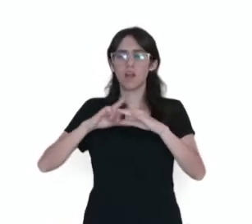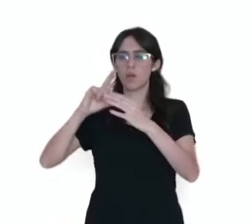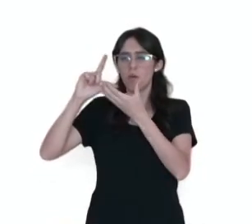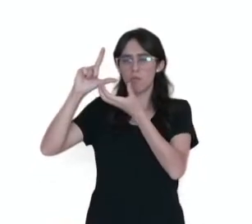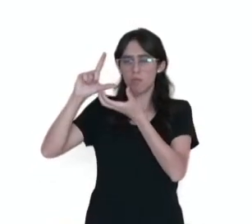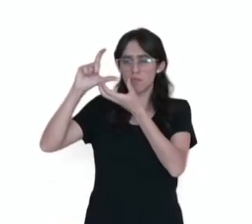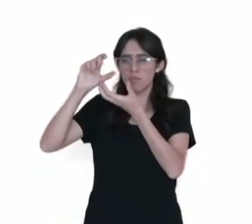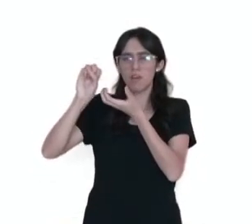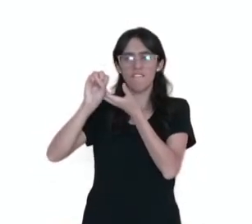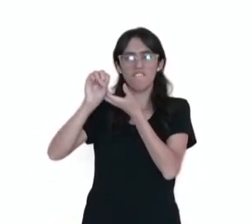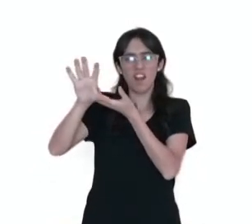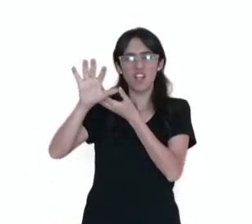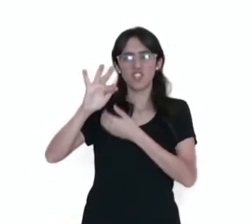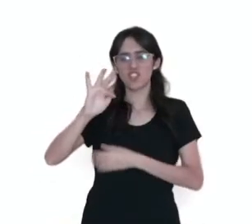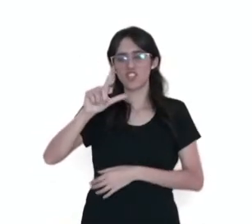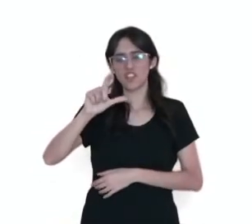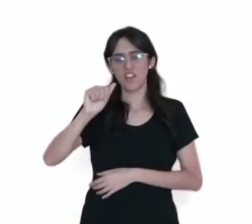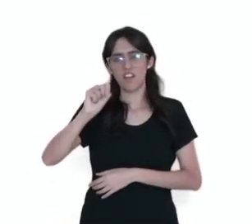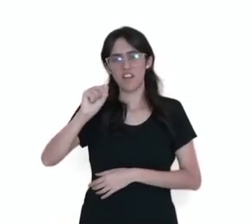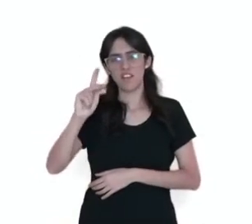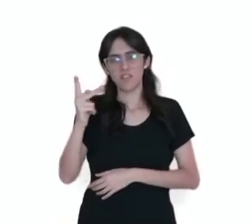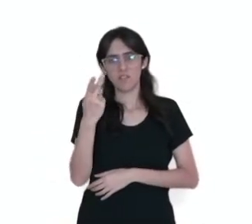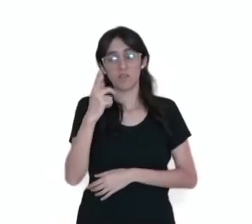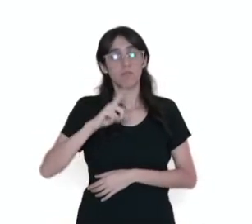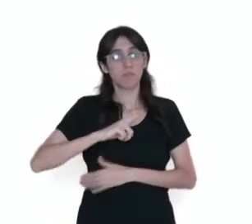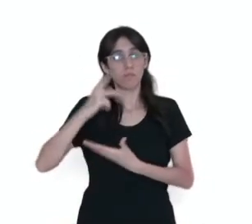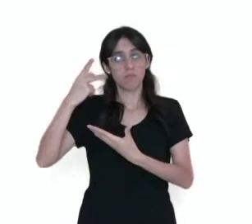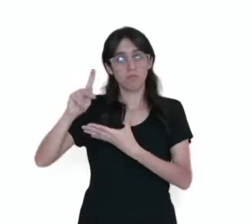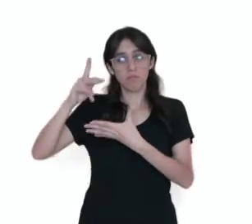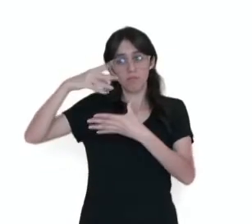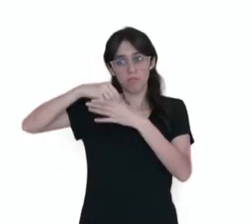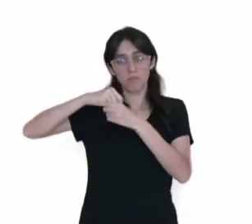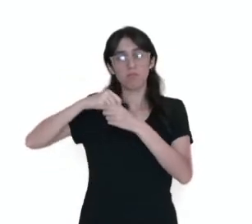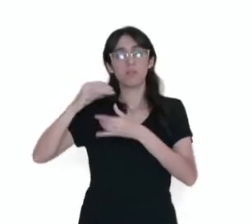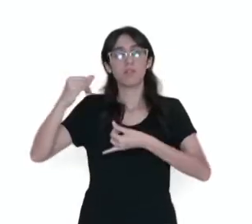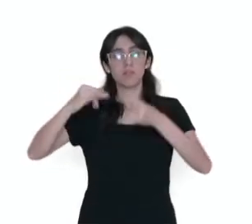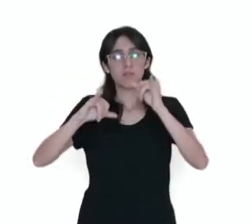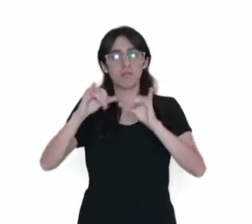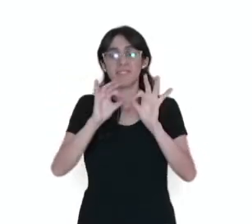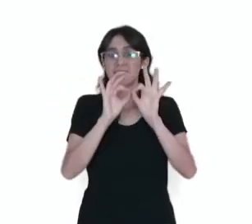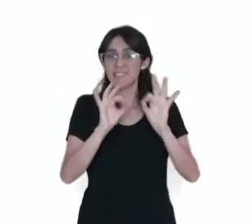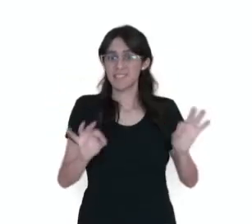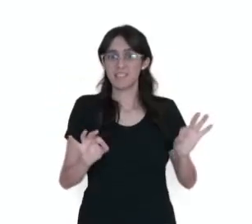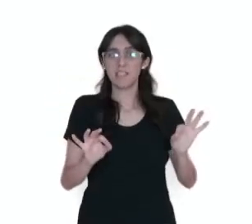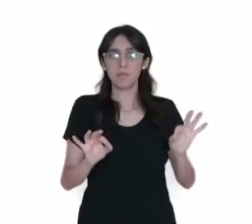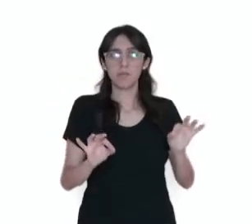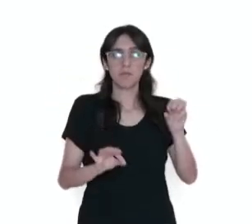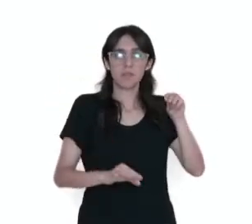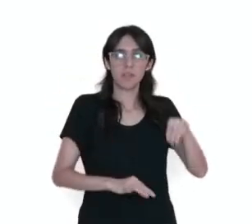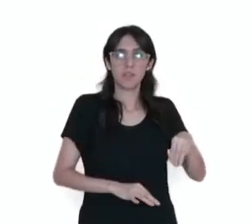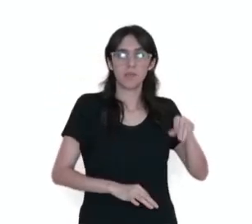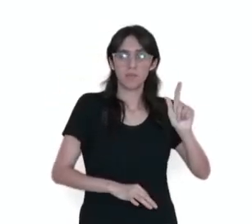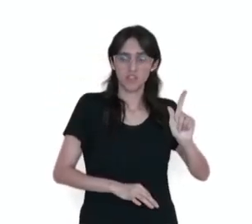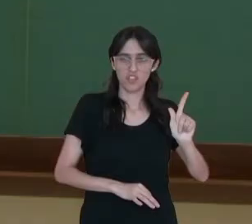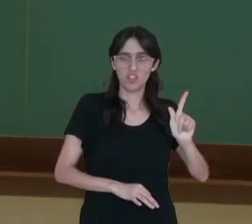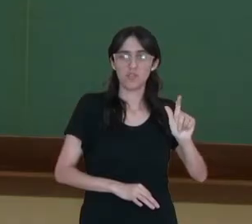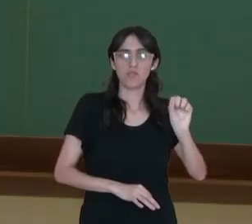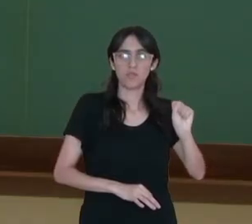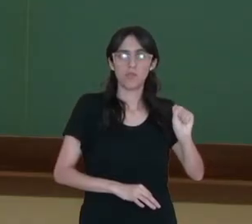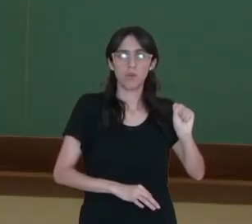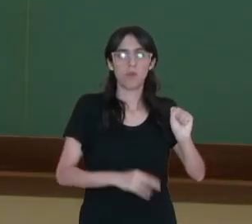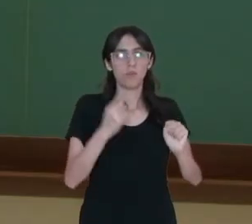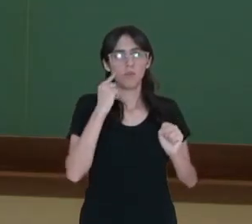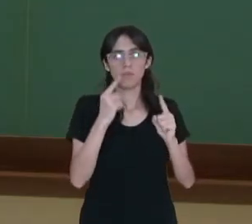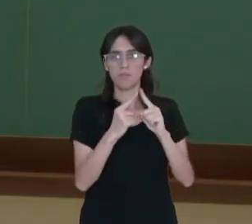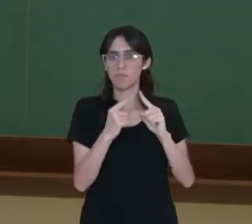foguetes sinalizadores. Então, a gente tem duas substâncias mais simples, Mg sólido, O2, magnésio, gás